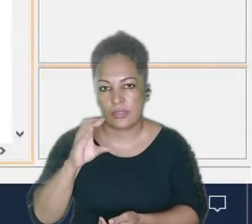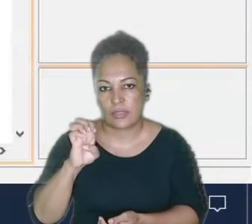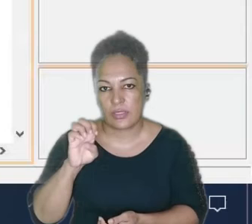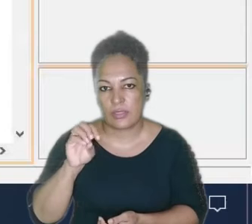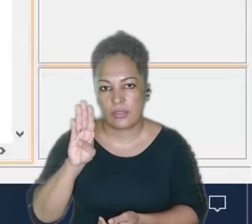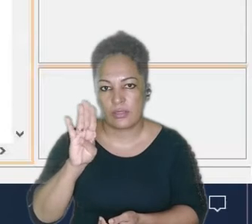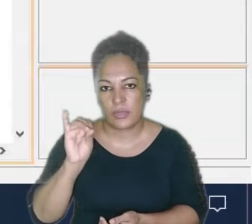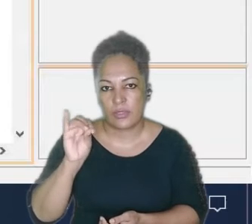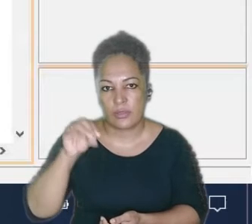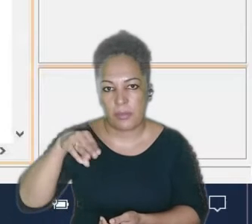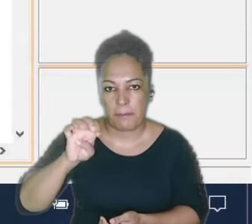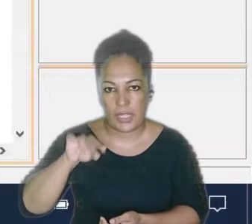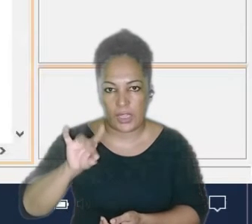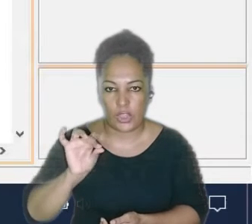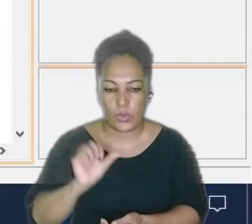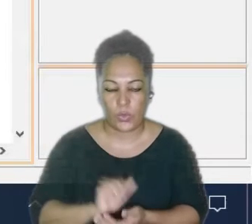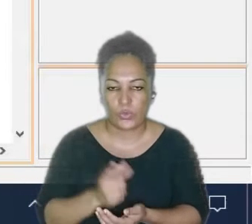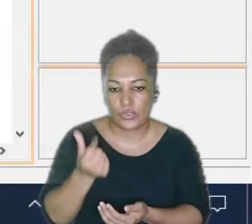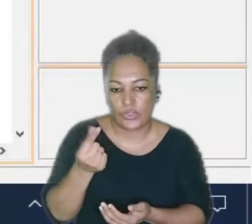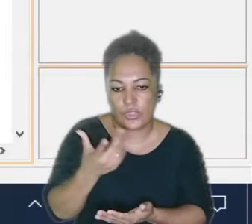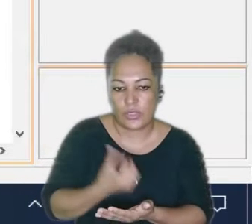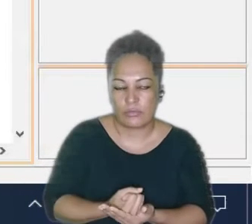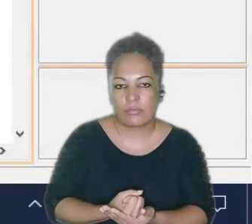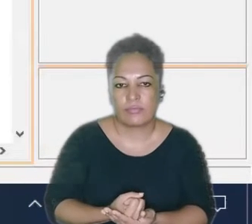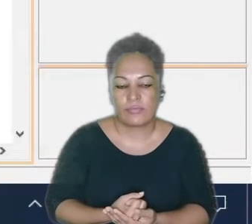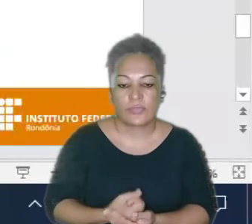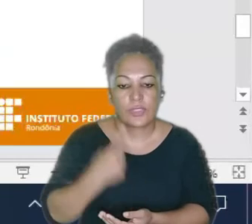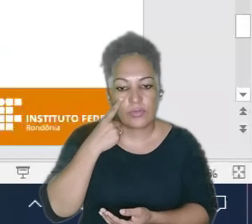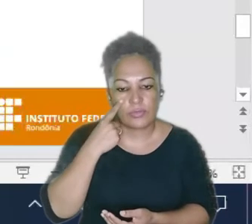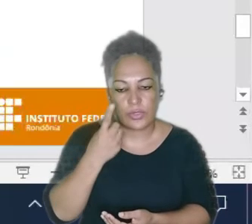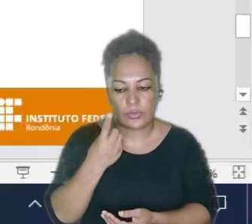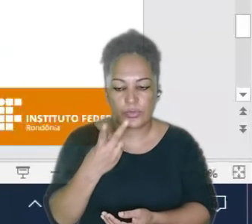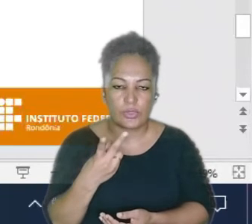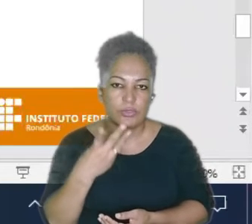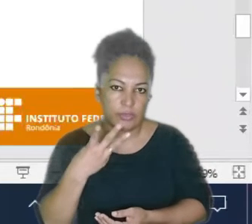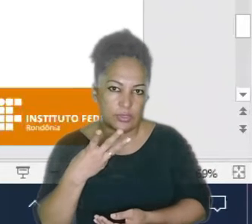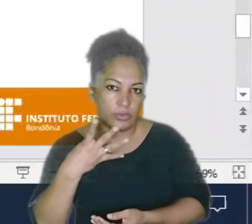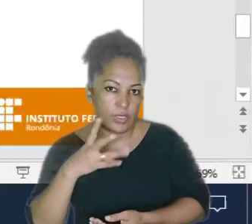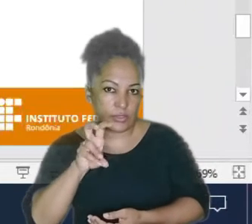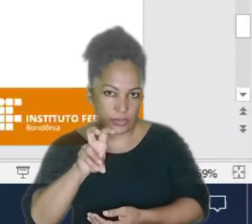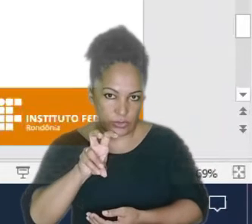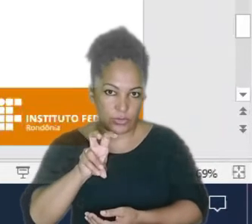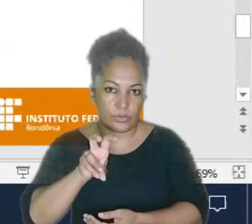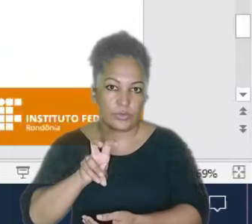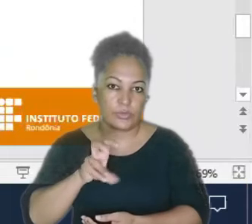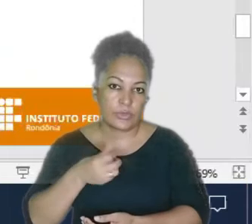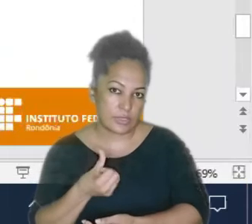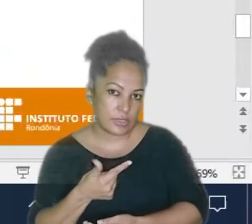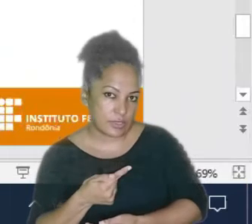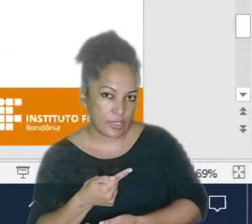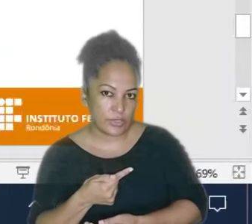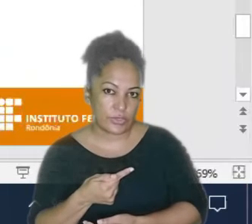Recebimento. Acho que faltou algum? Acho que não, né? Vamos apagar essa 8 aqui. Depois. Então, vamos contar aqui. 1, 2, 3, 4,